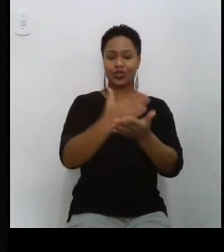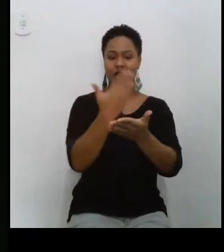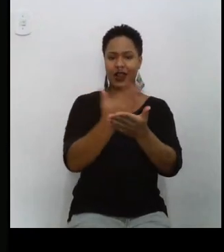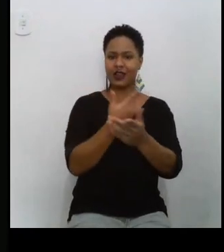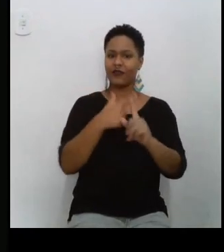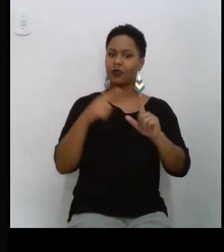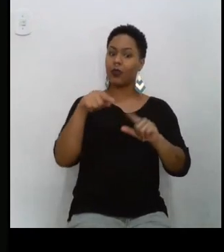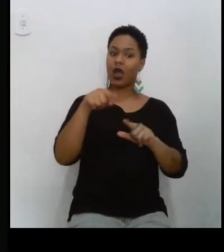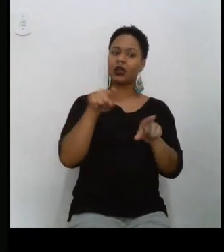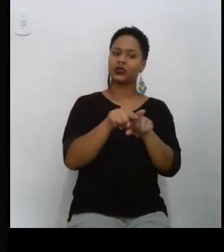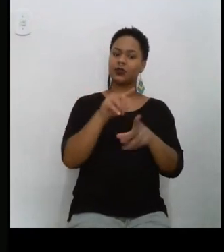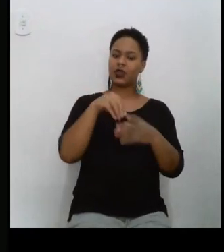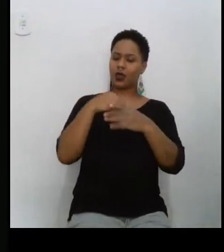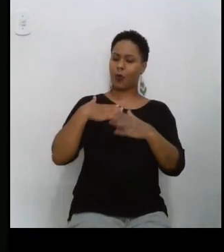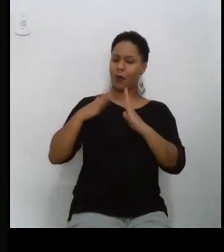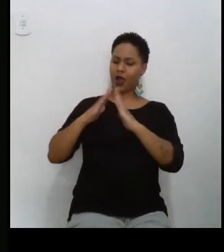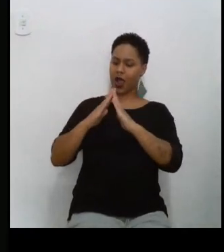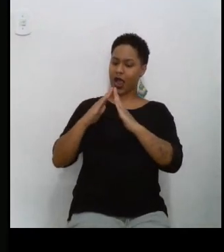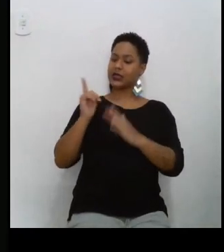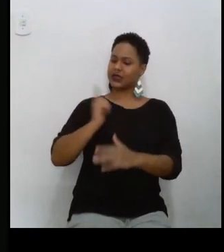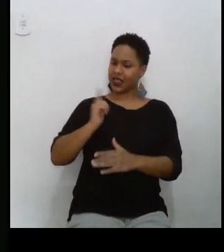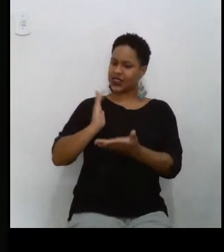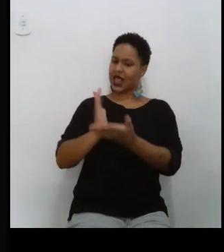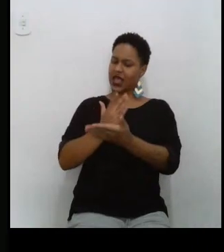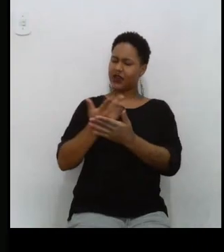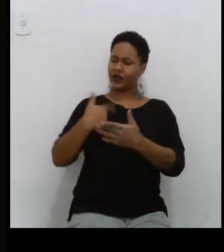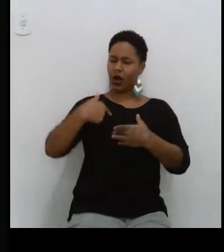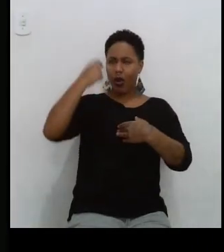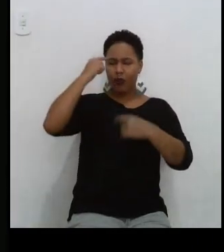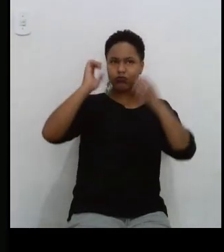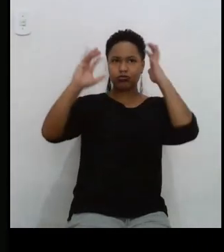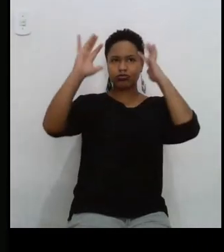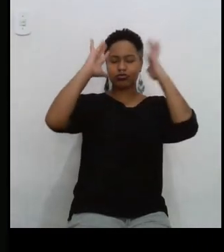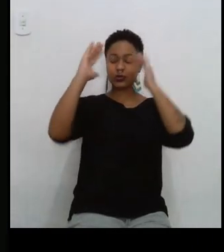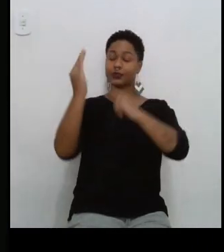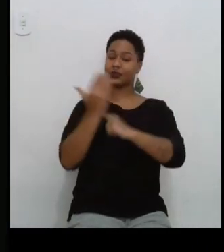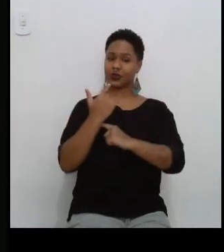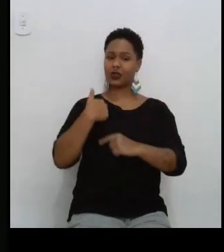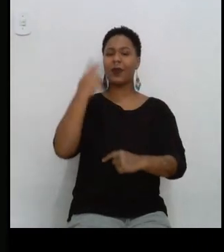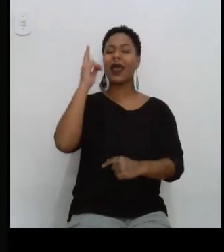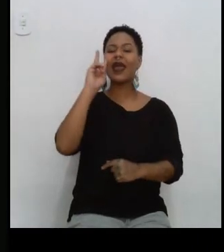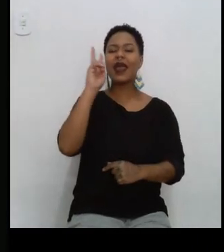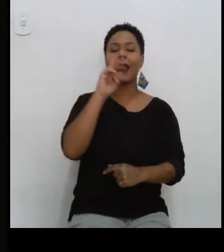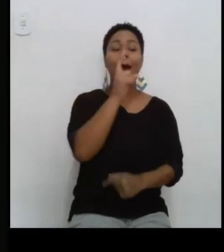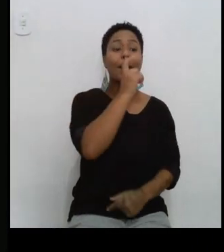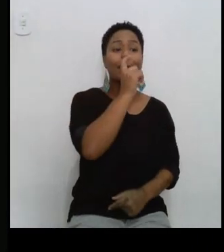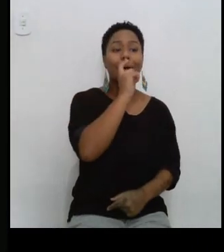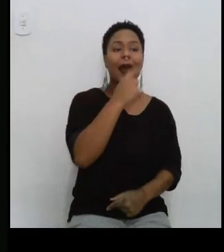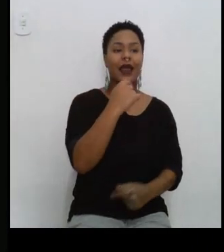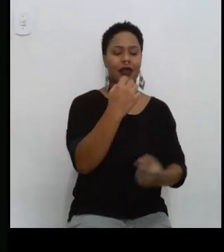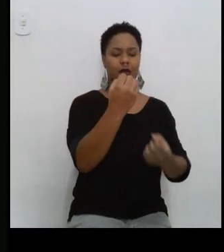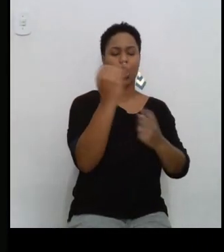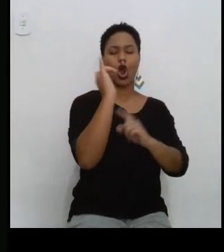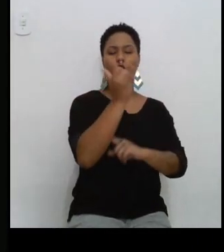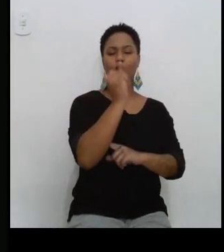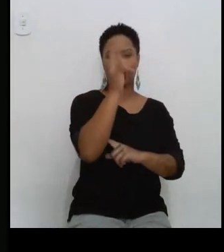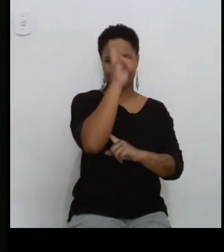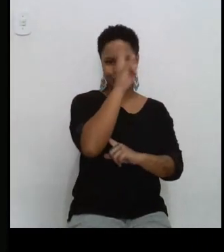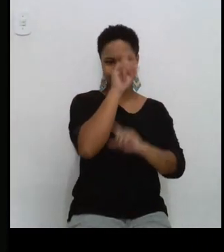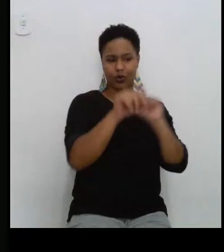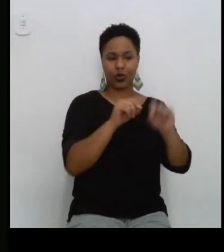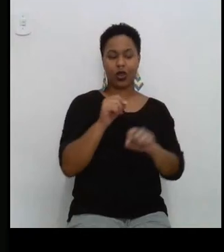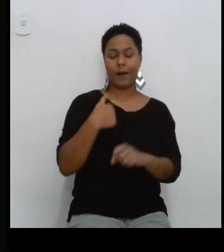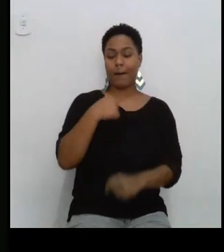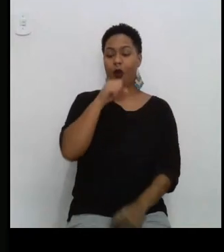fertilizou a minha imaginação lembro do meu pai também conta a história de que o meu avô é o pai dele vovô